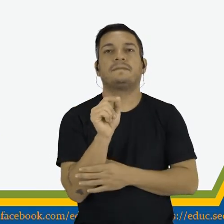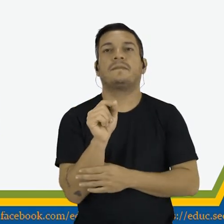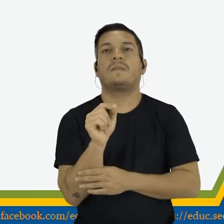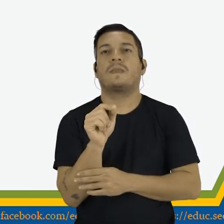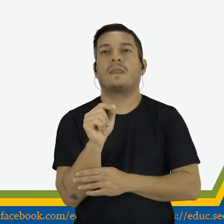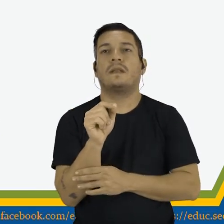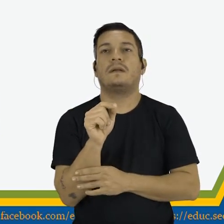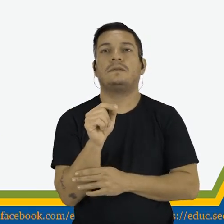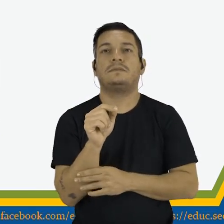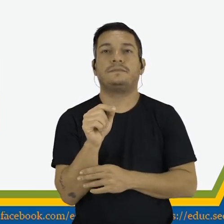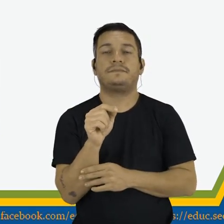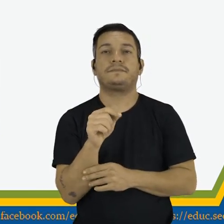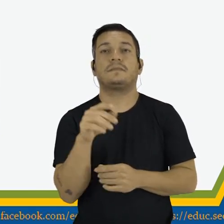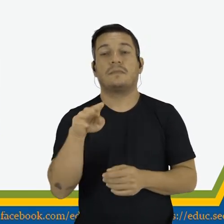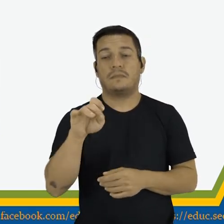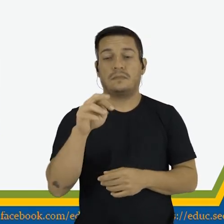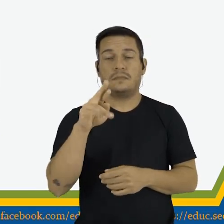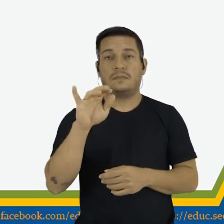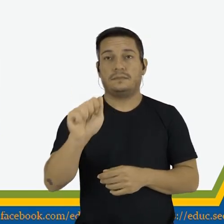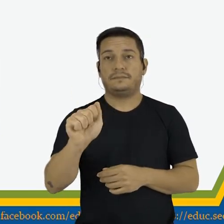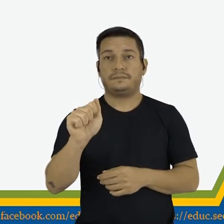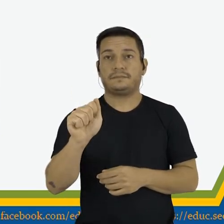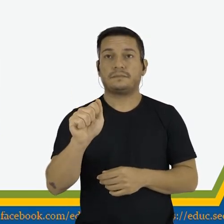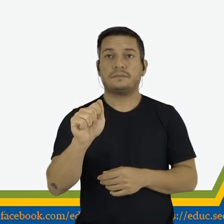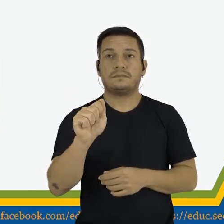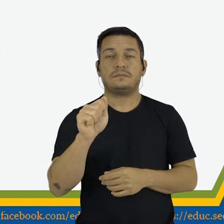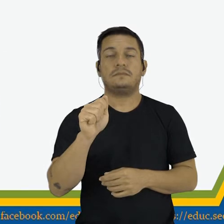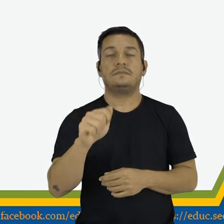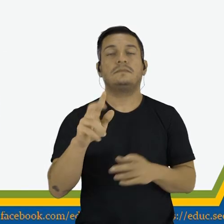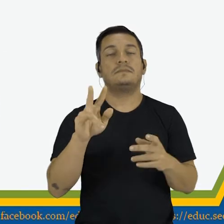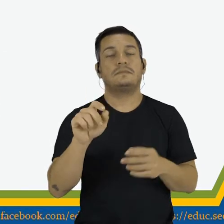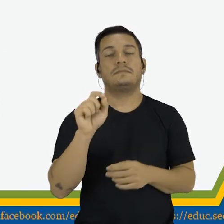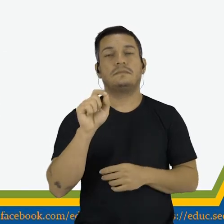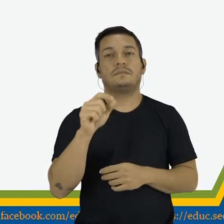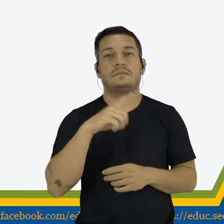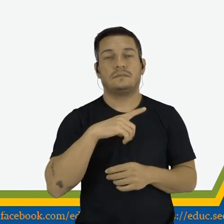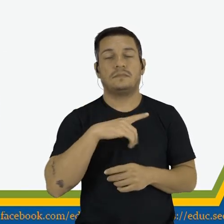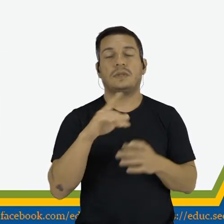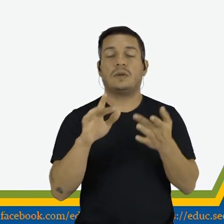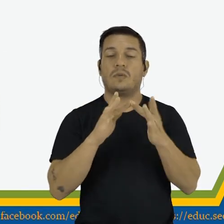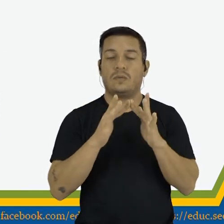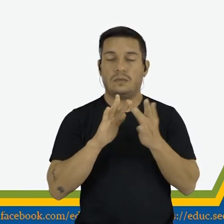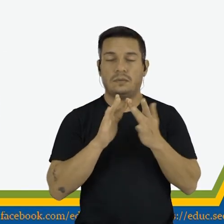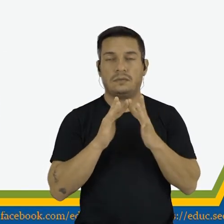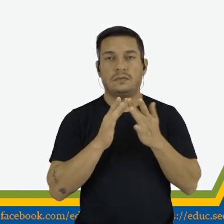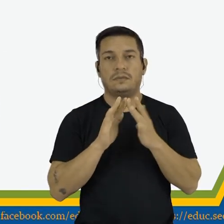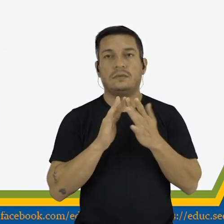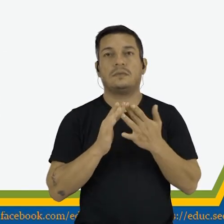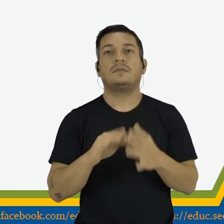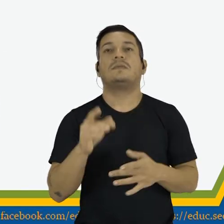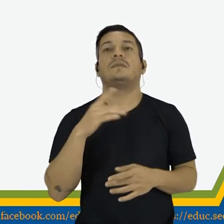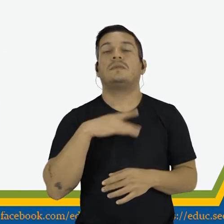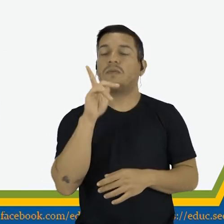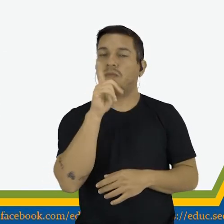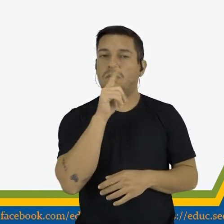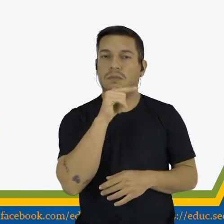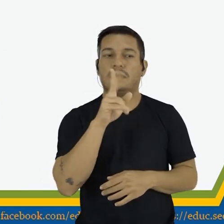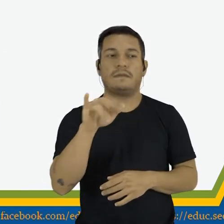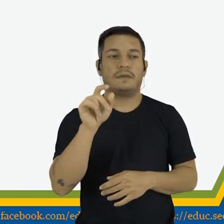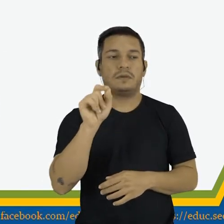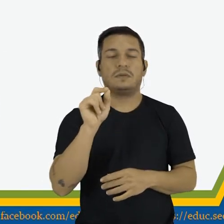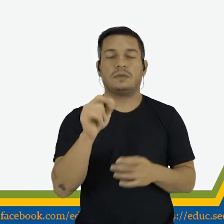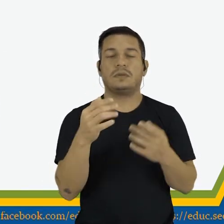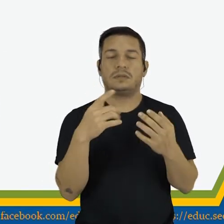do seu material, da sua matéria-prima, quando ele tem contato com a umidade, com a água, ele